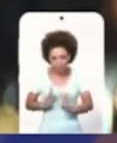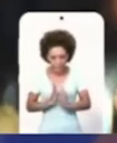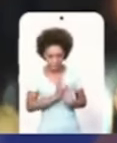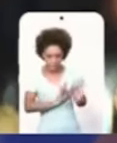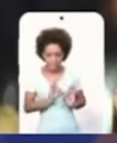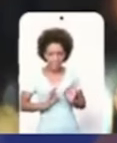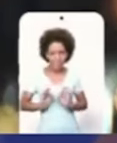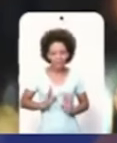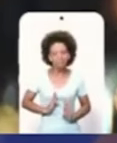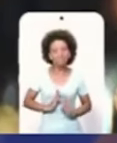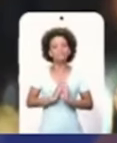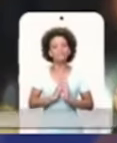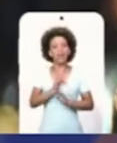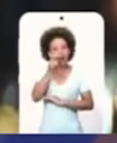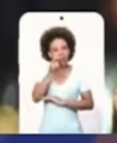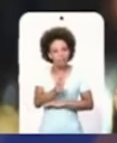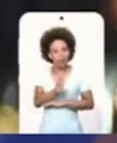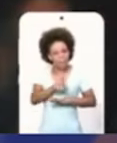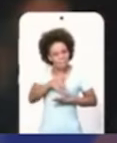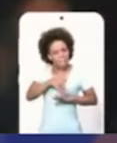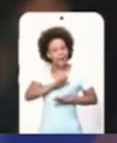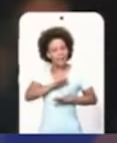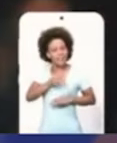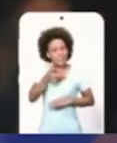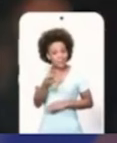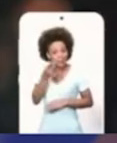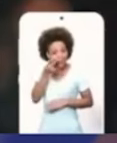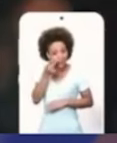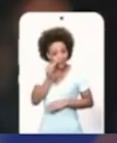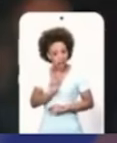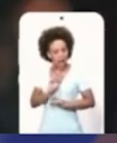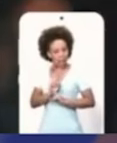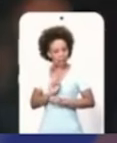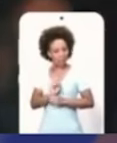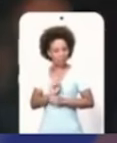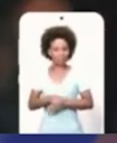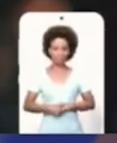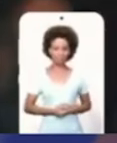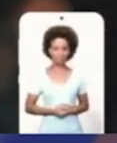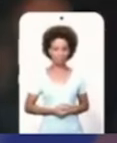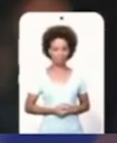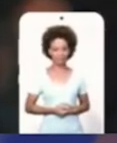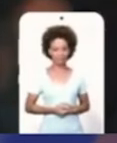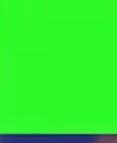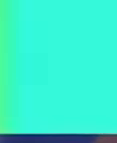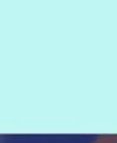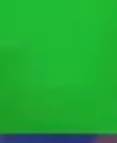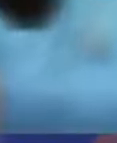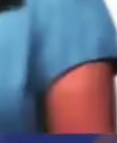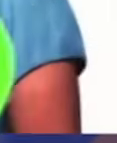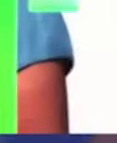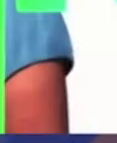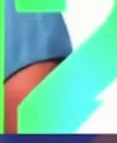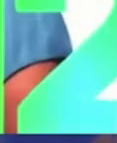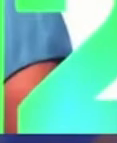da Noite e se prepare para uma grande surpresa. Você vai ver muito mais e ao vivo. Estamos te esperando!